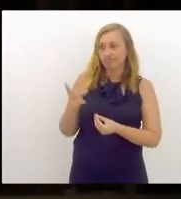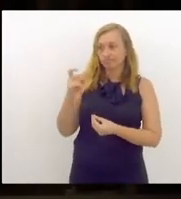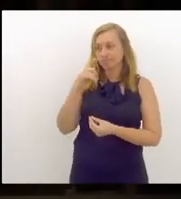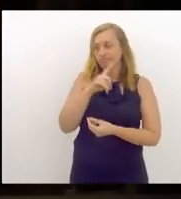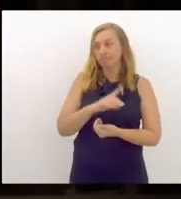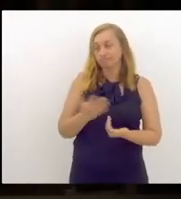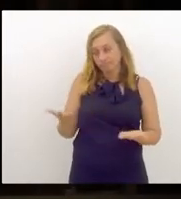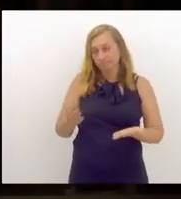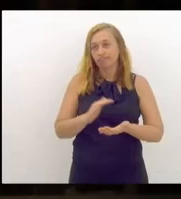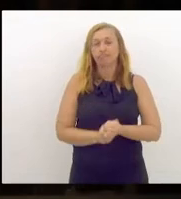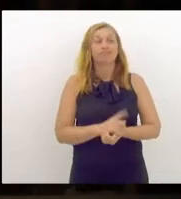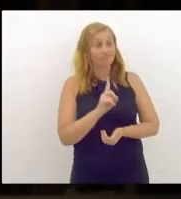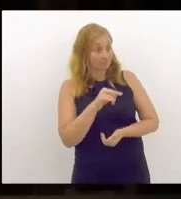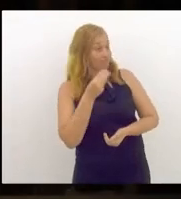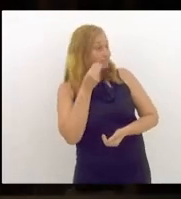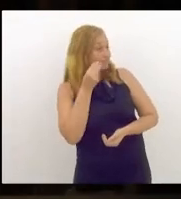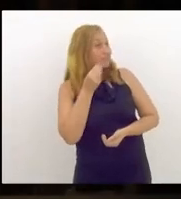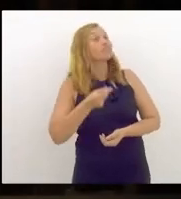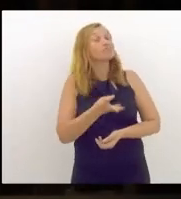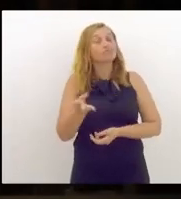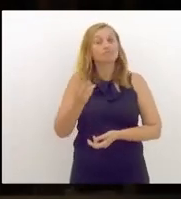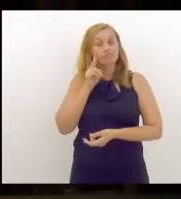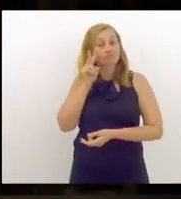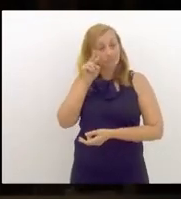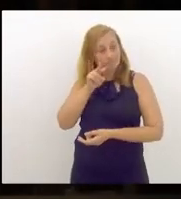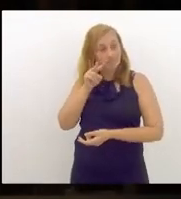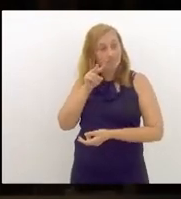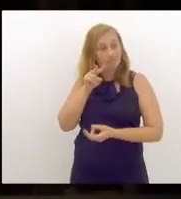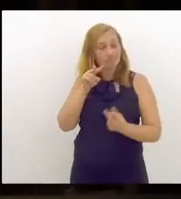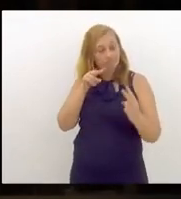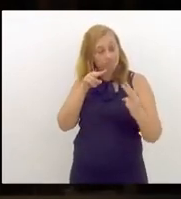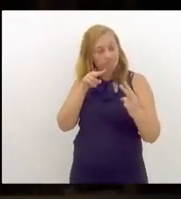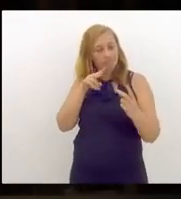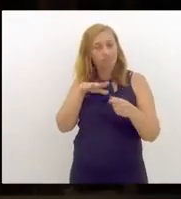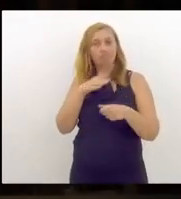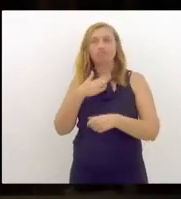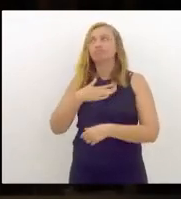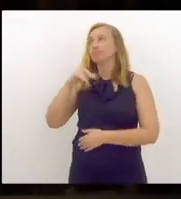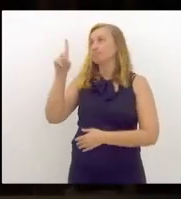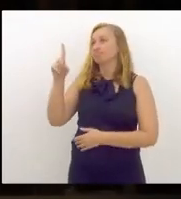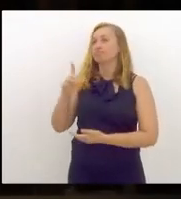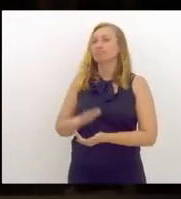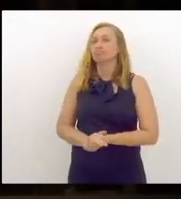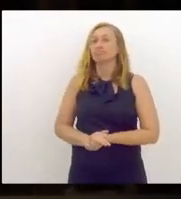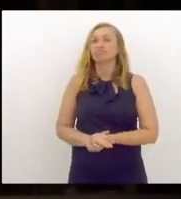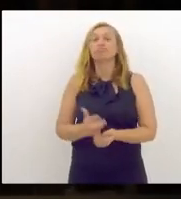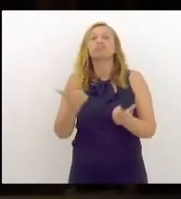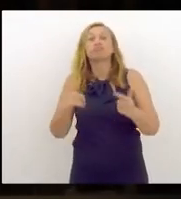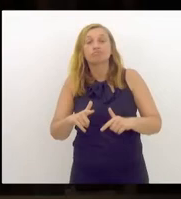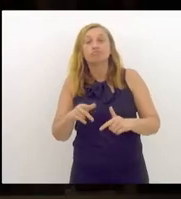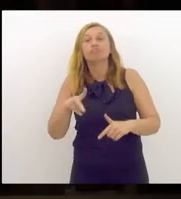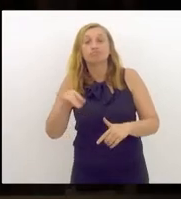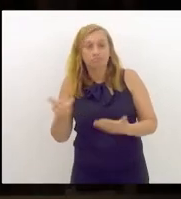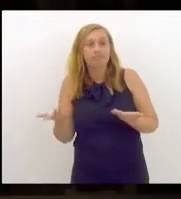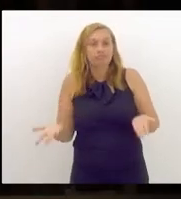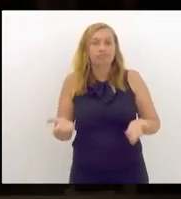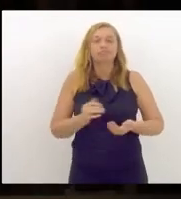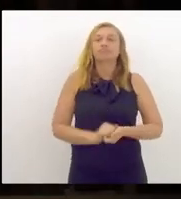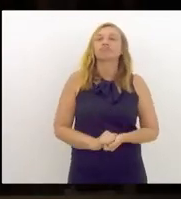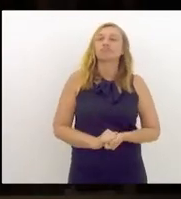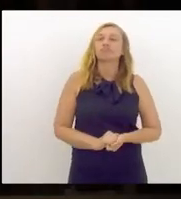né mano quantas vezes nós olhamos assim um para o outro falando meu Deus onde isso vai parar Então